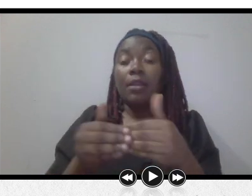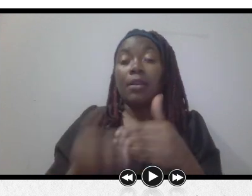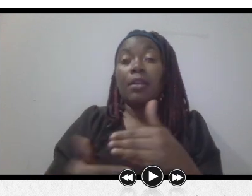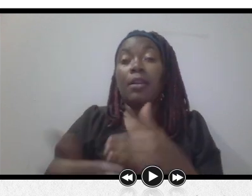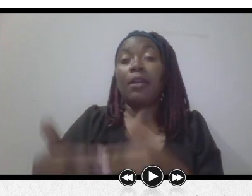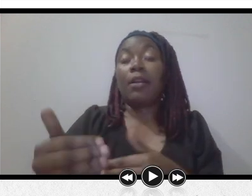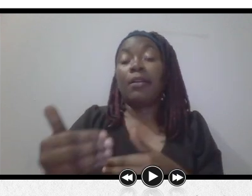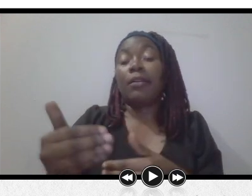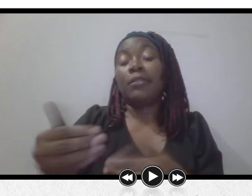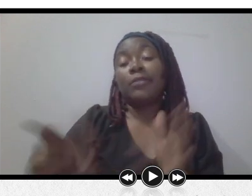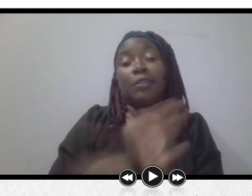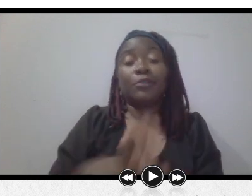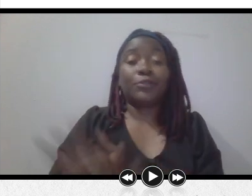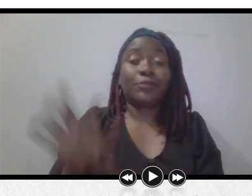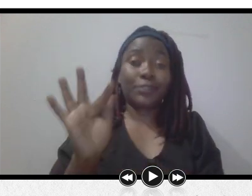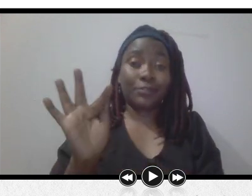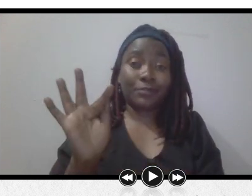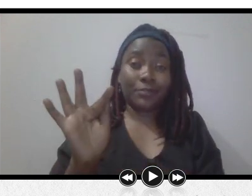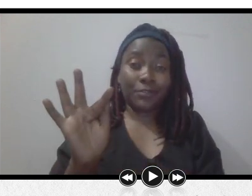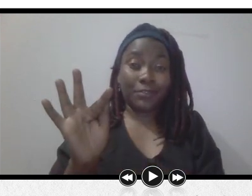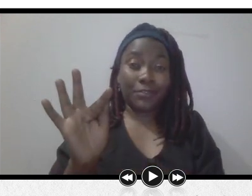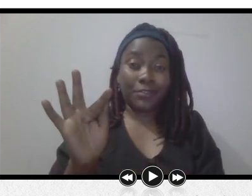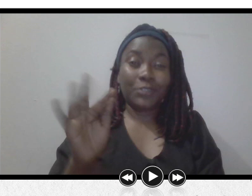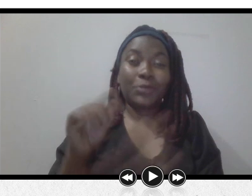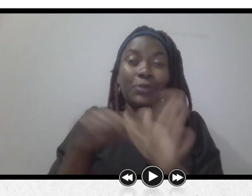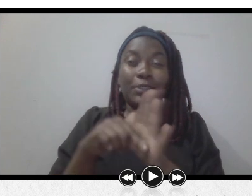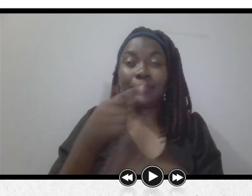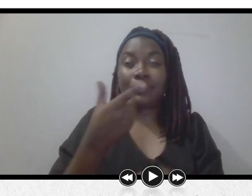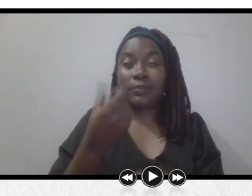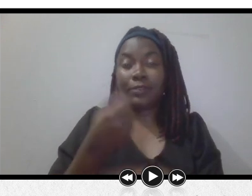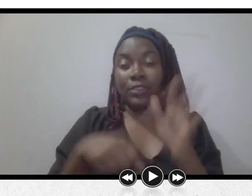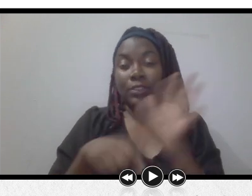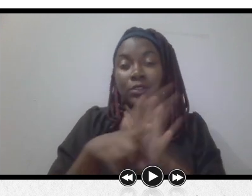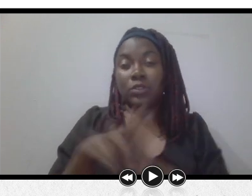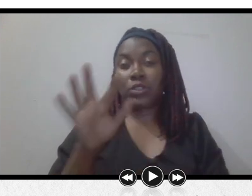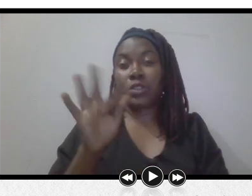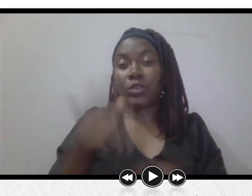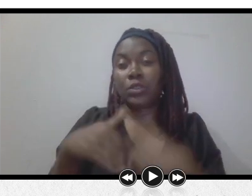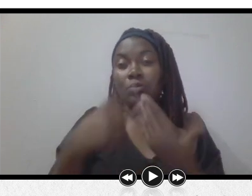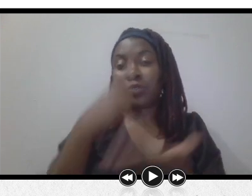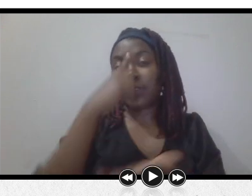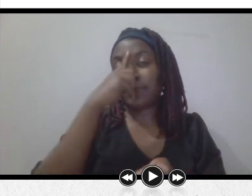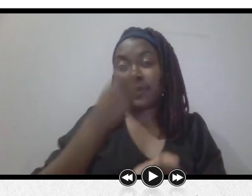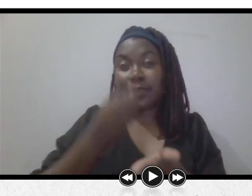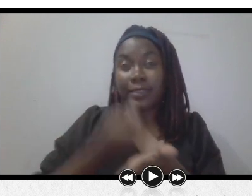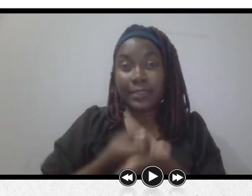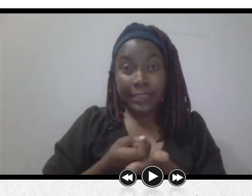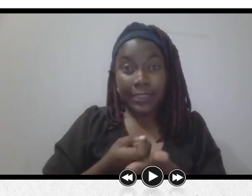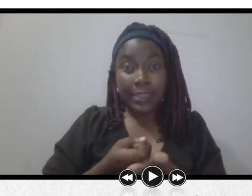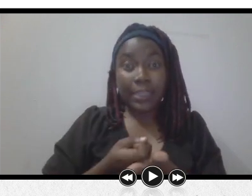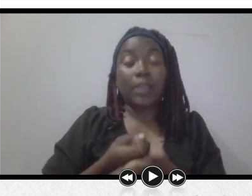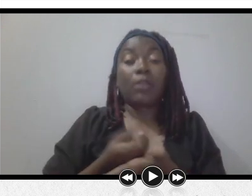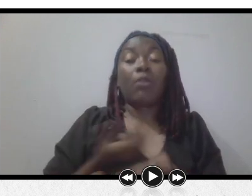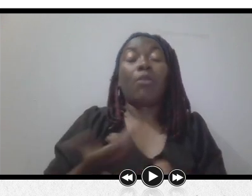da Constituição Federal. Lá com o artigo 21, no inciso 20 da Constituição Federal, quando estabelece que